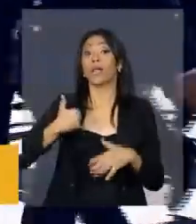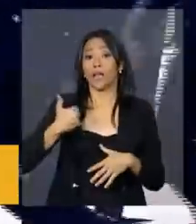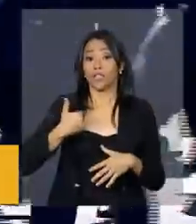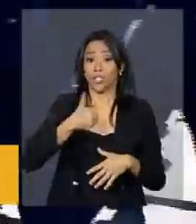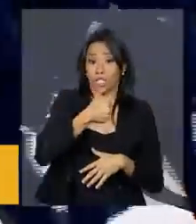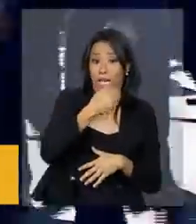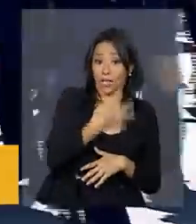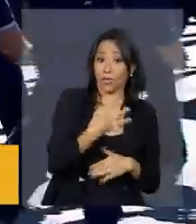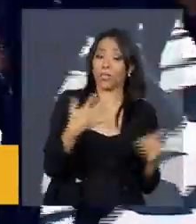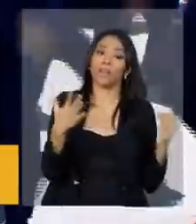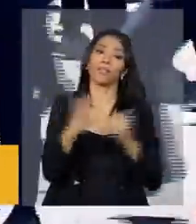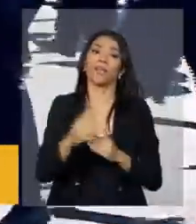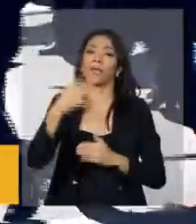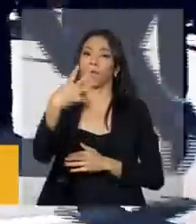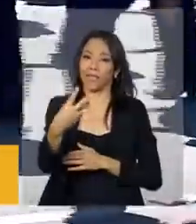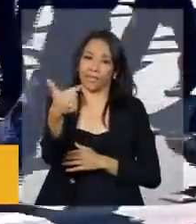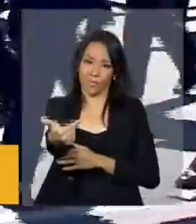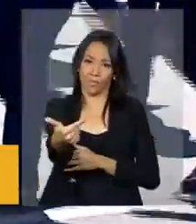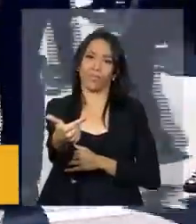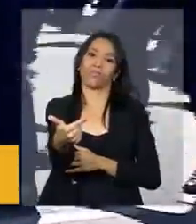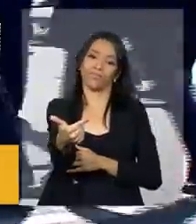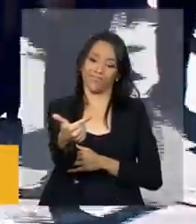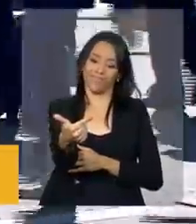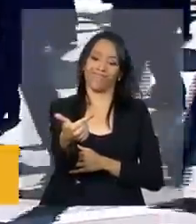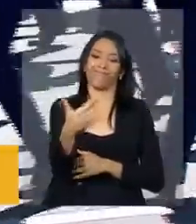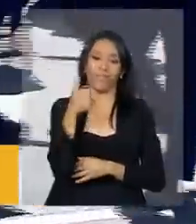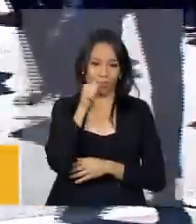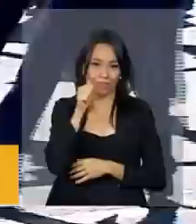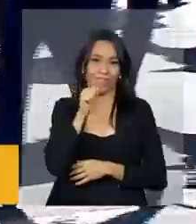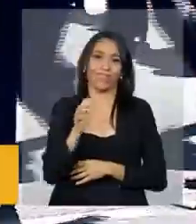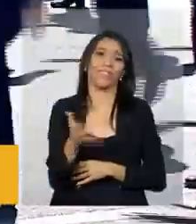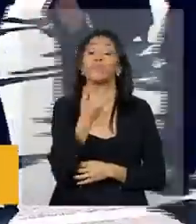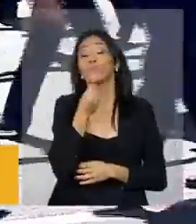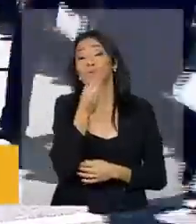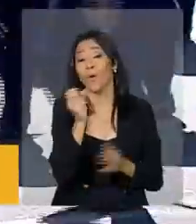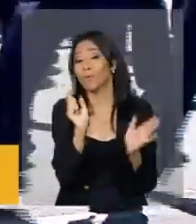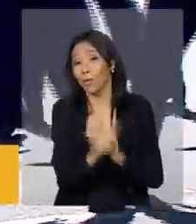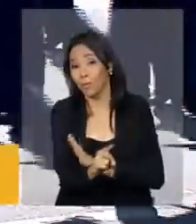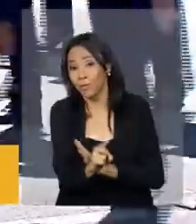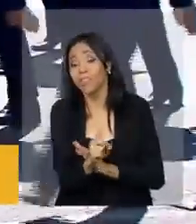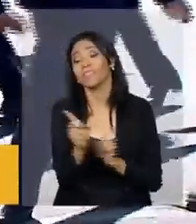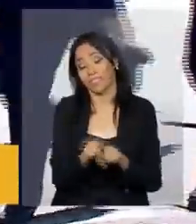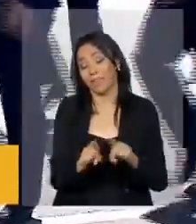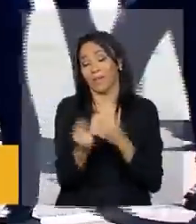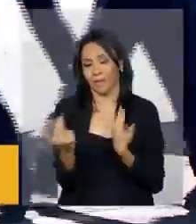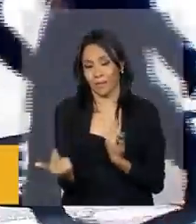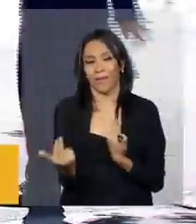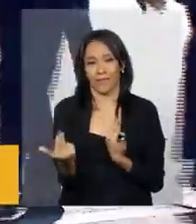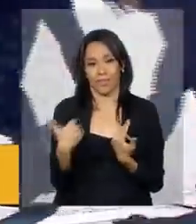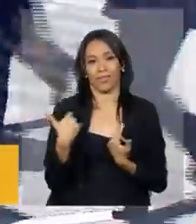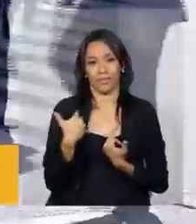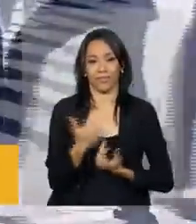14 a 42 anos a gente tem um lugar para elas. E para os homens? Também.